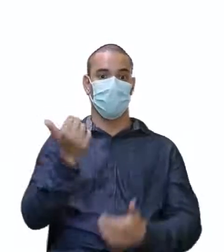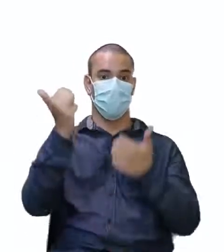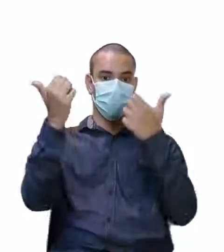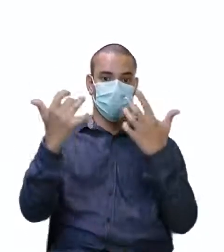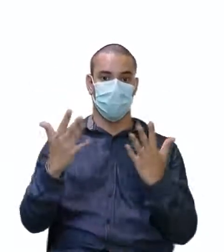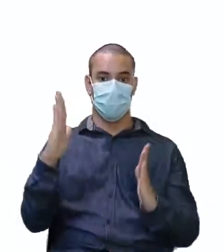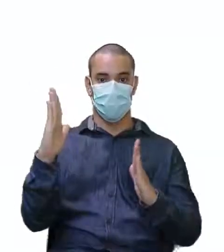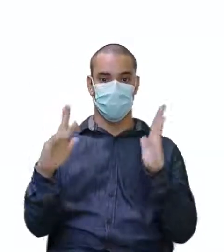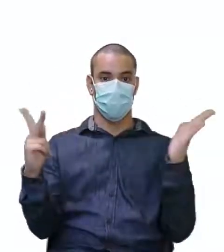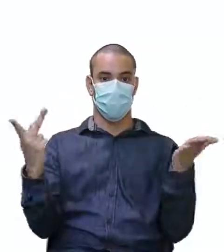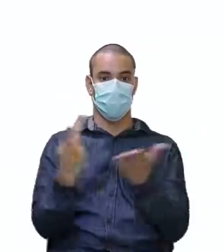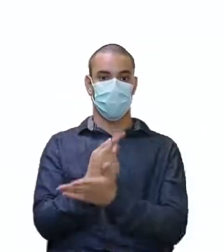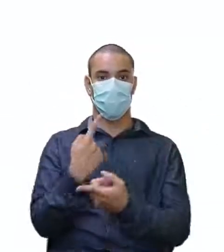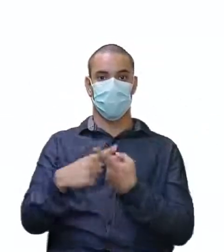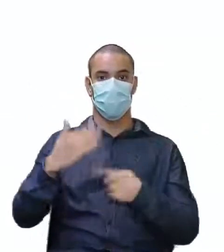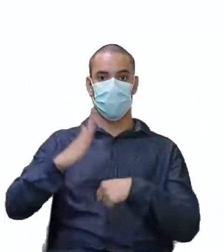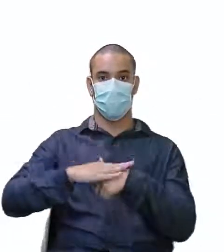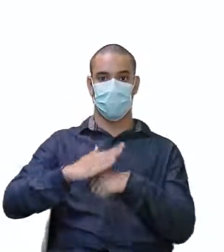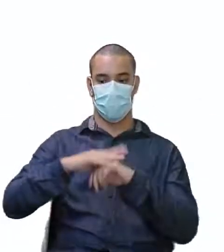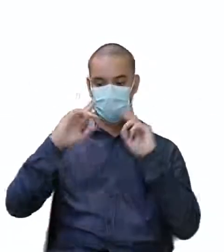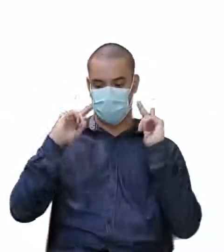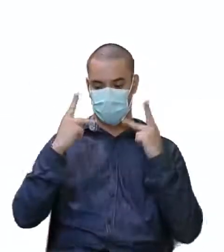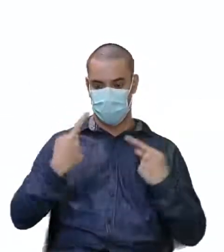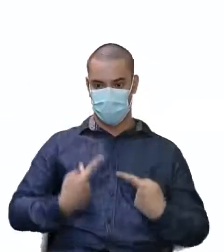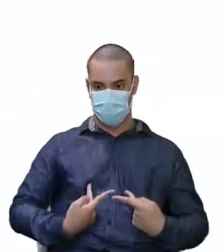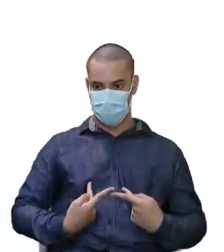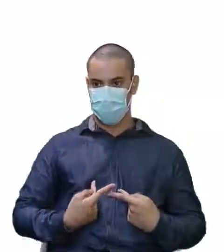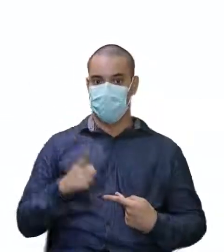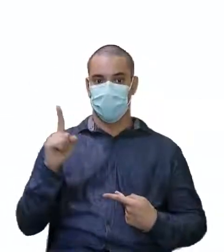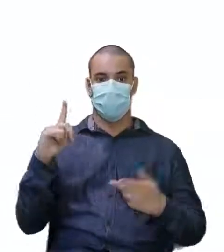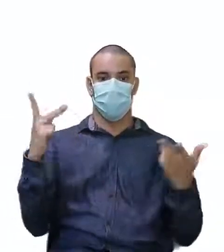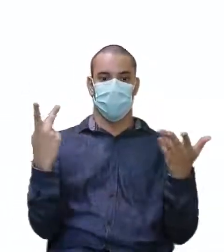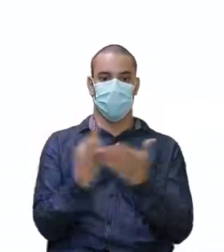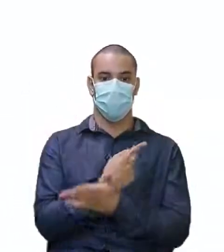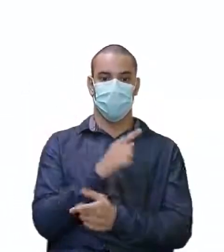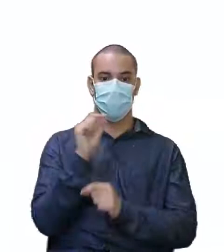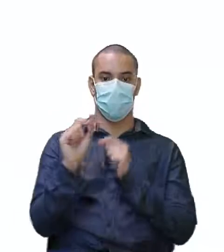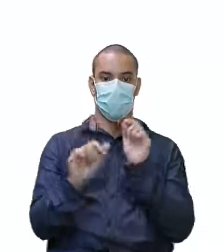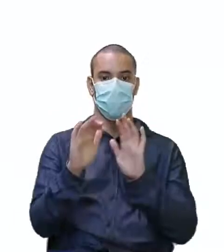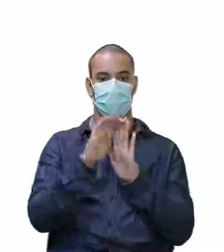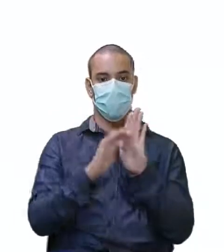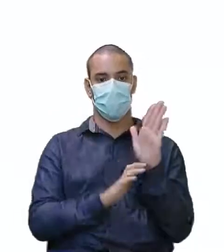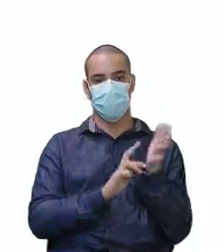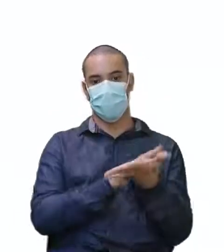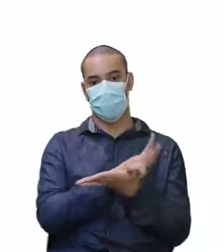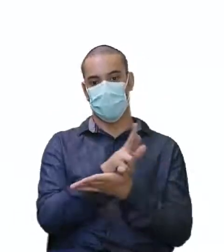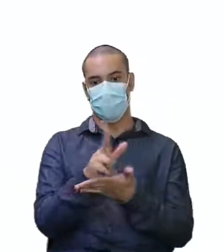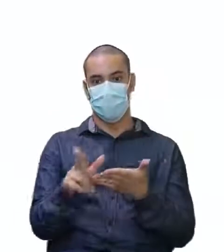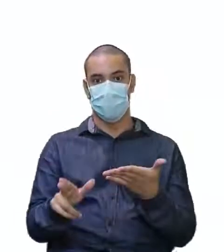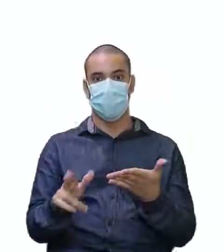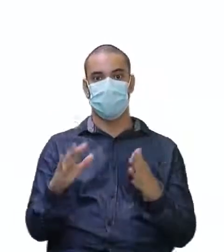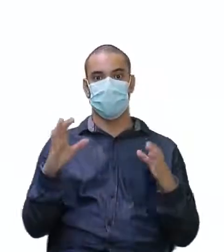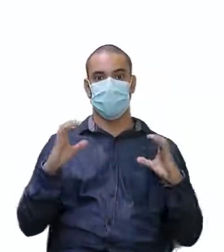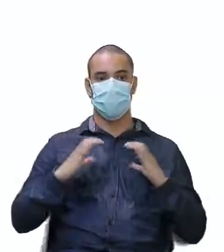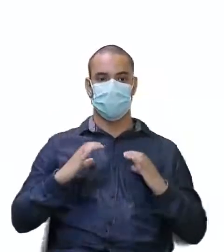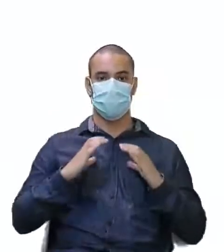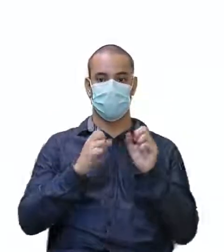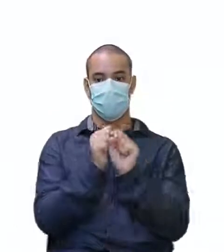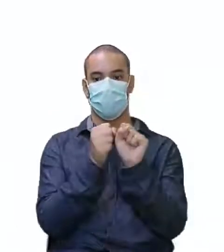processo ocorre em decorrência da atividade humana. As causas desse processo são crescimento das